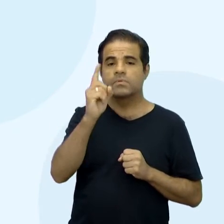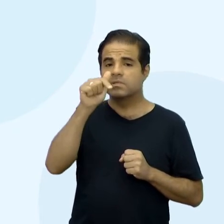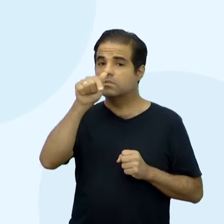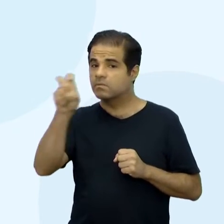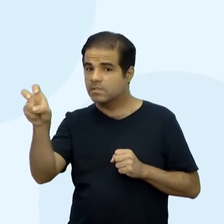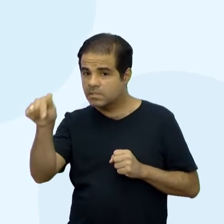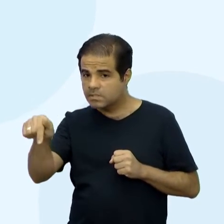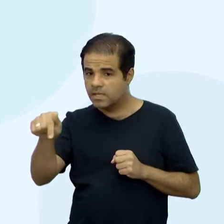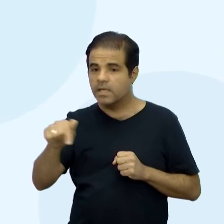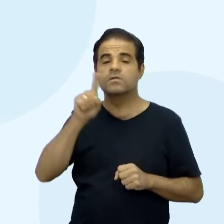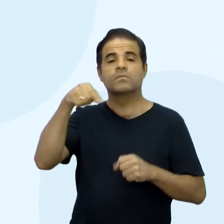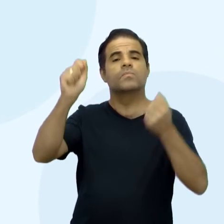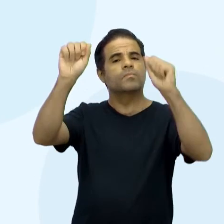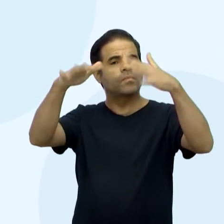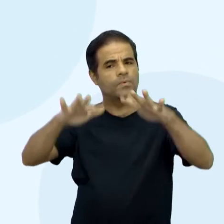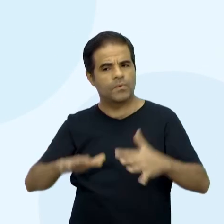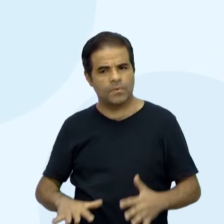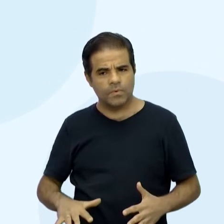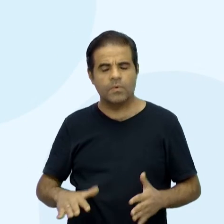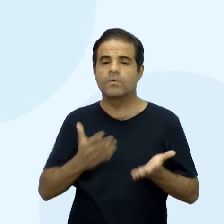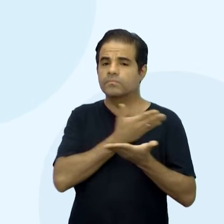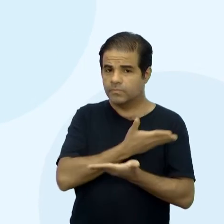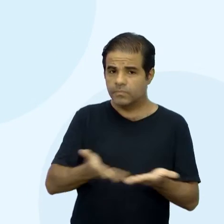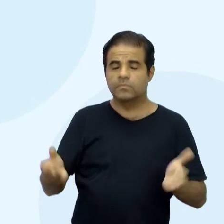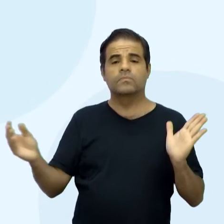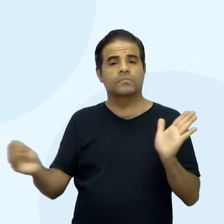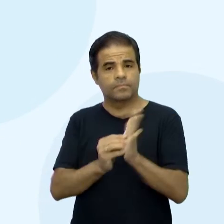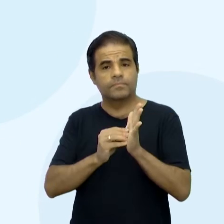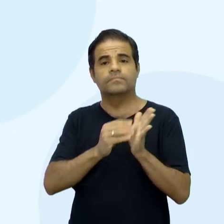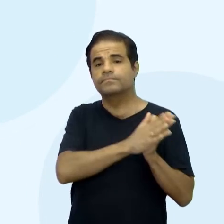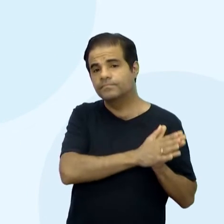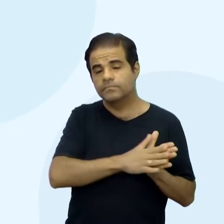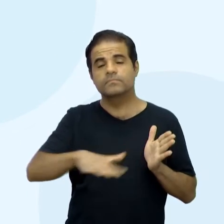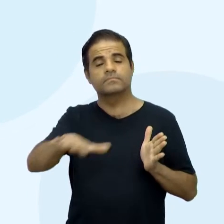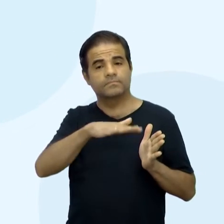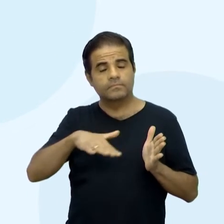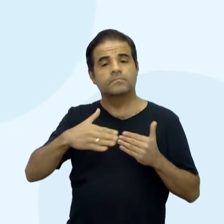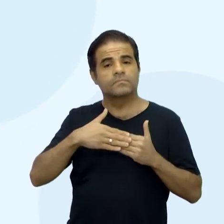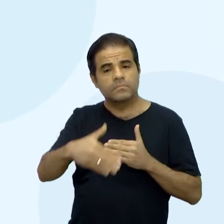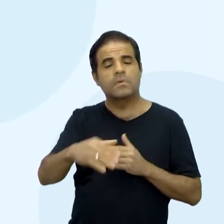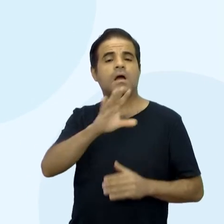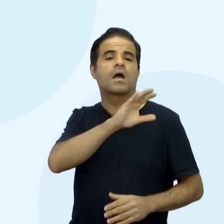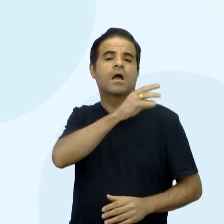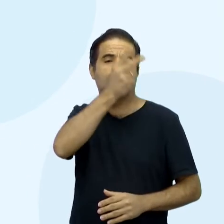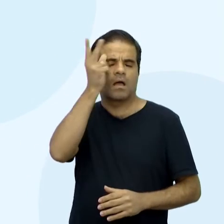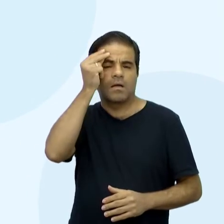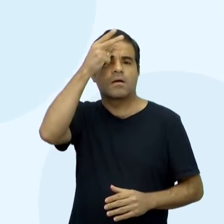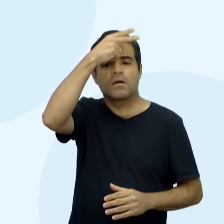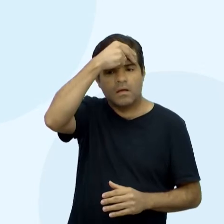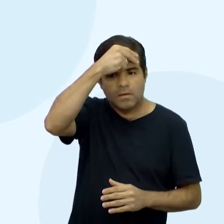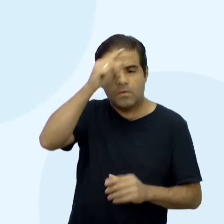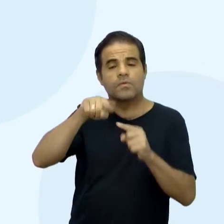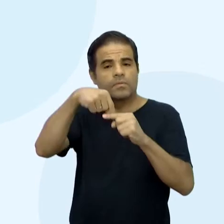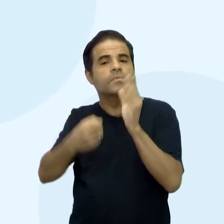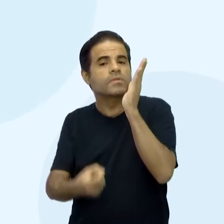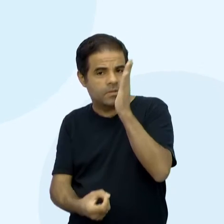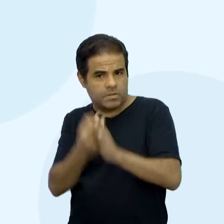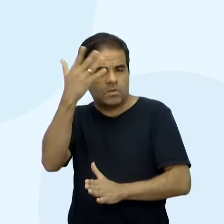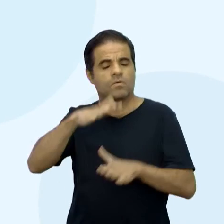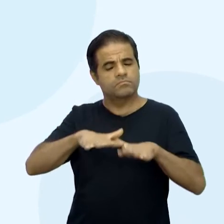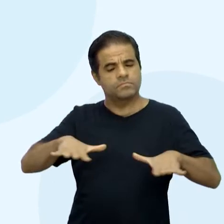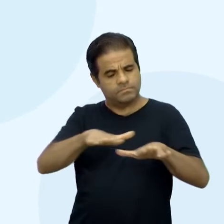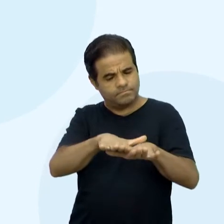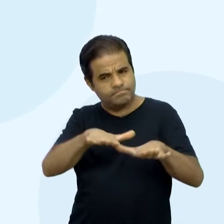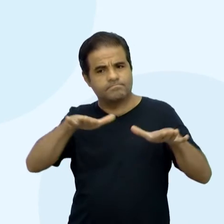1757 e foi demolida em 1930. Aí a prefeitura, quando criou o